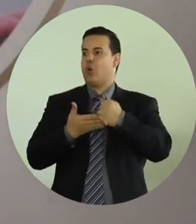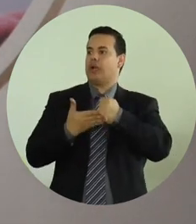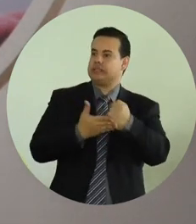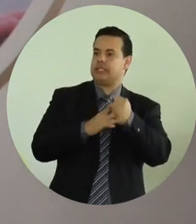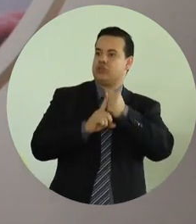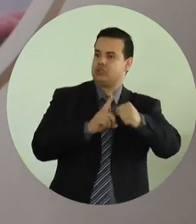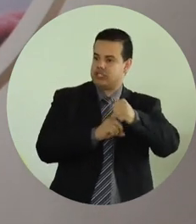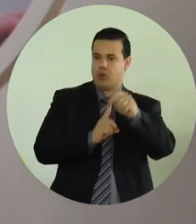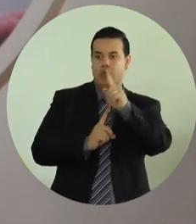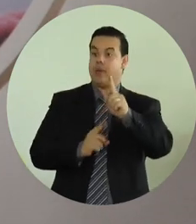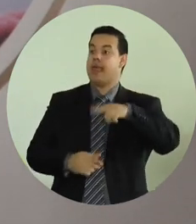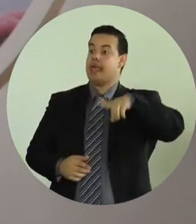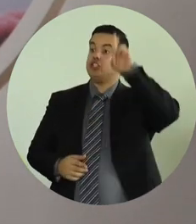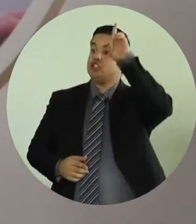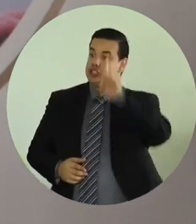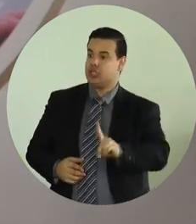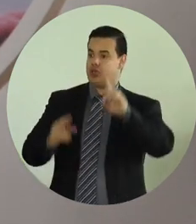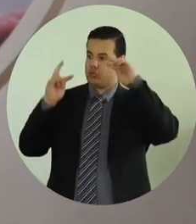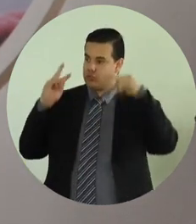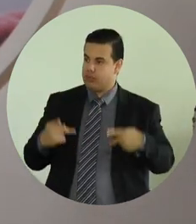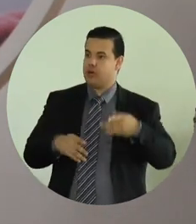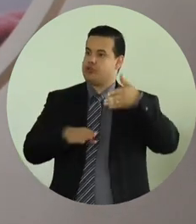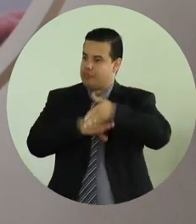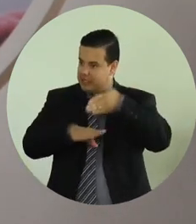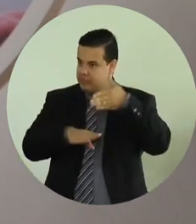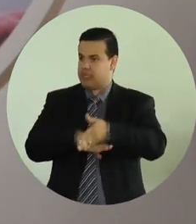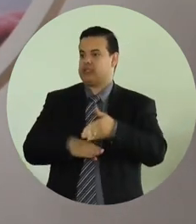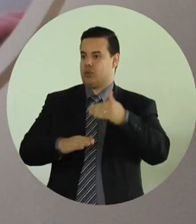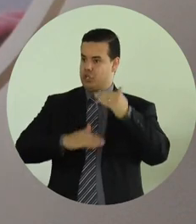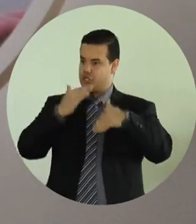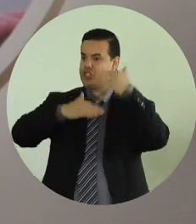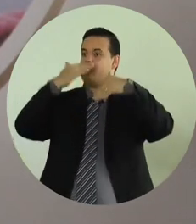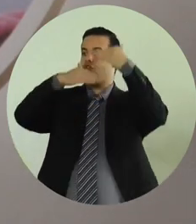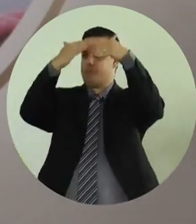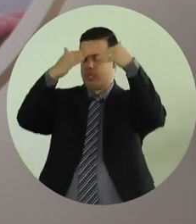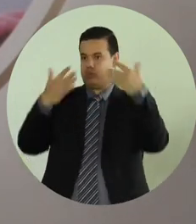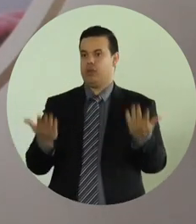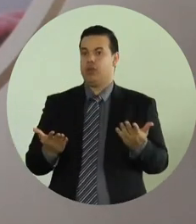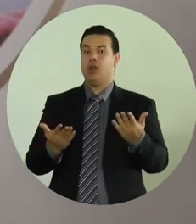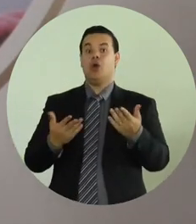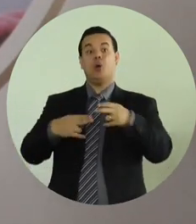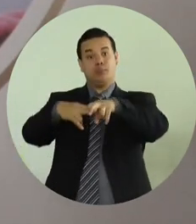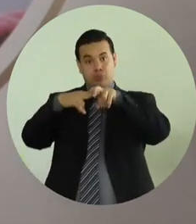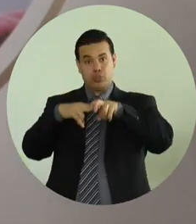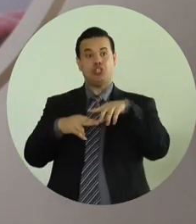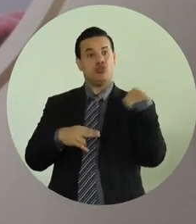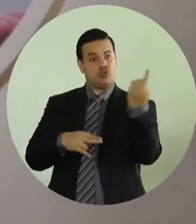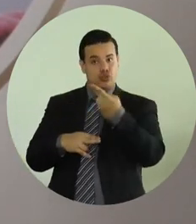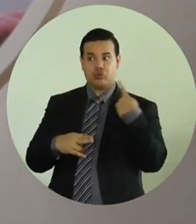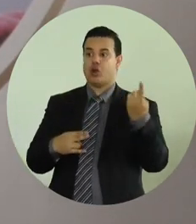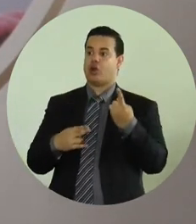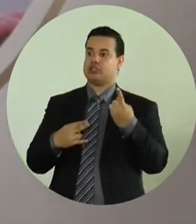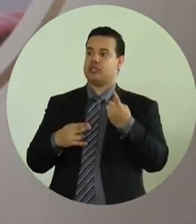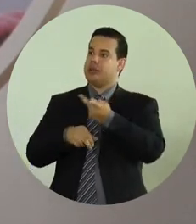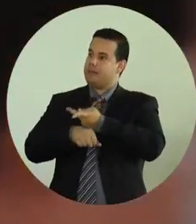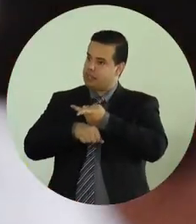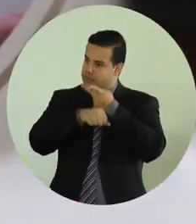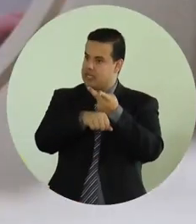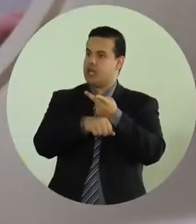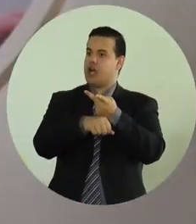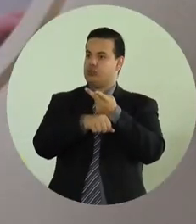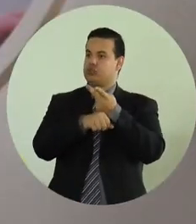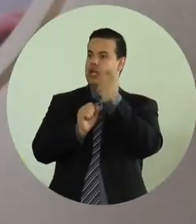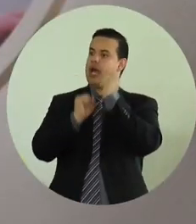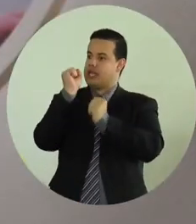de direitos humanos, de participação e de desenvolvimento. Por isso, reconhecemos com muito orgulho e satisfação o valor